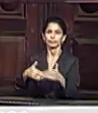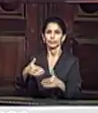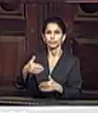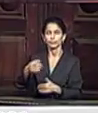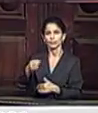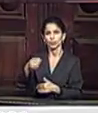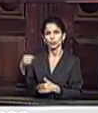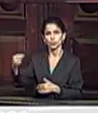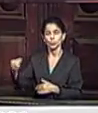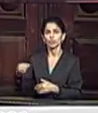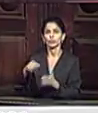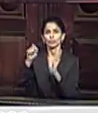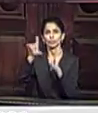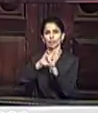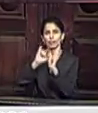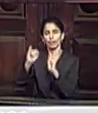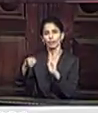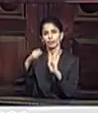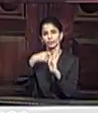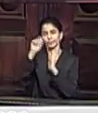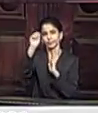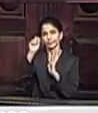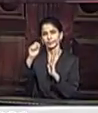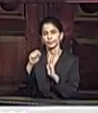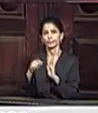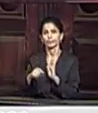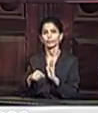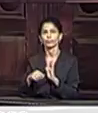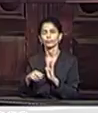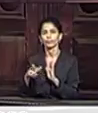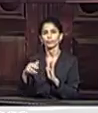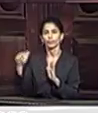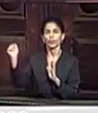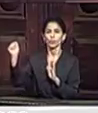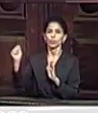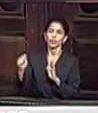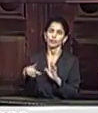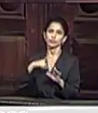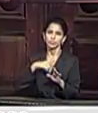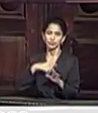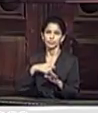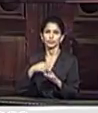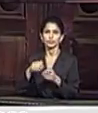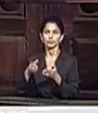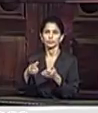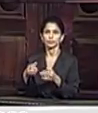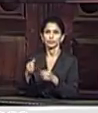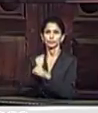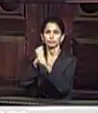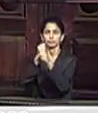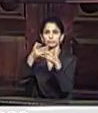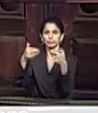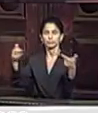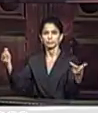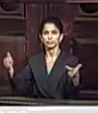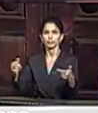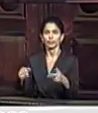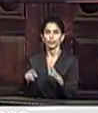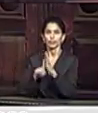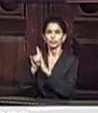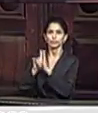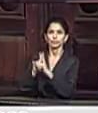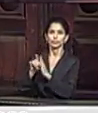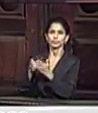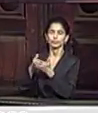2000. Outra questão, jamais montou uma estrutura de fiscais. Sabe quem fiscaliza as barcas?